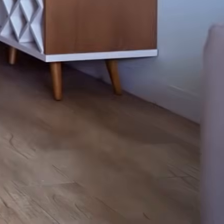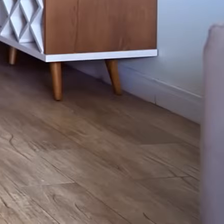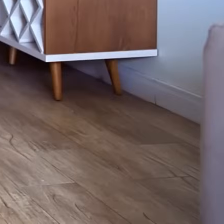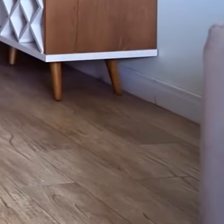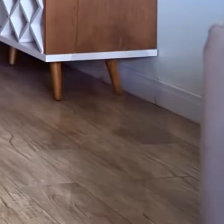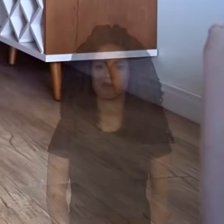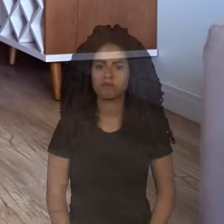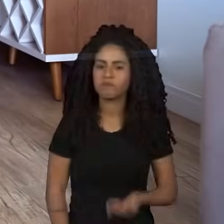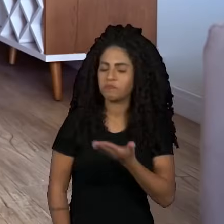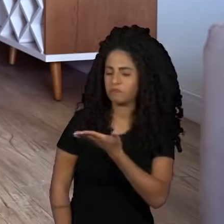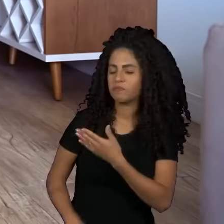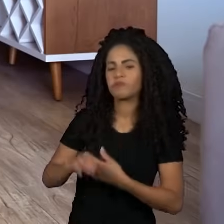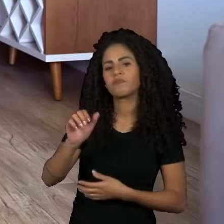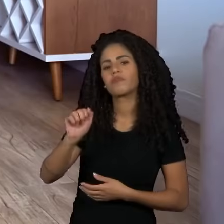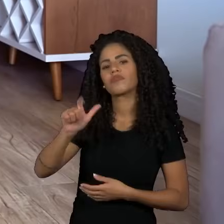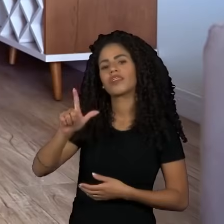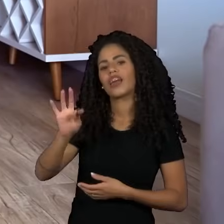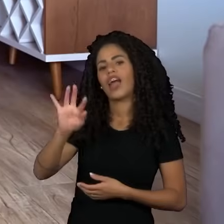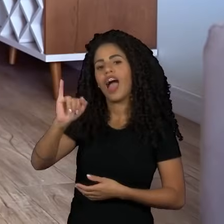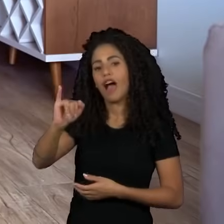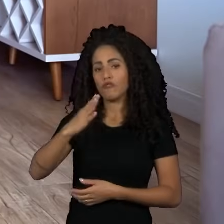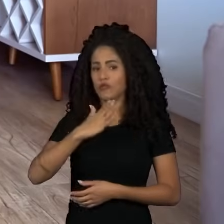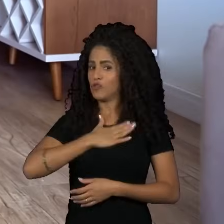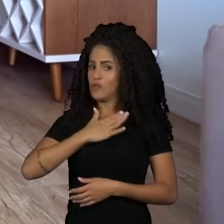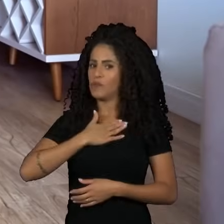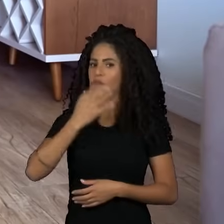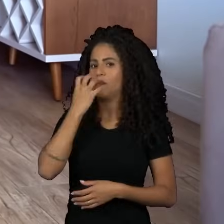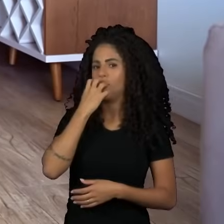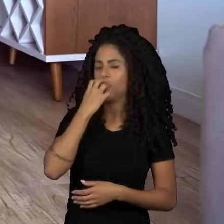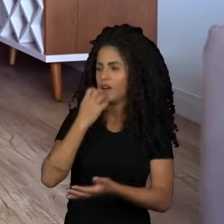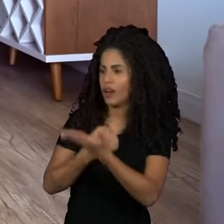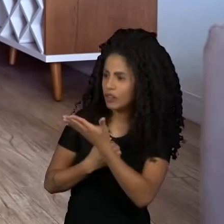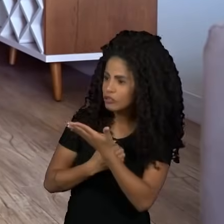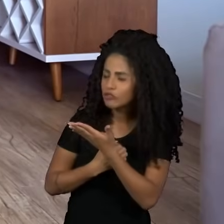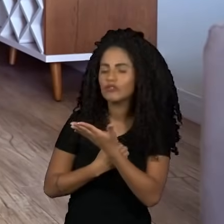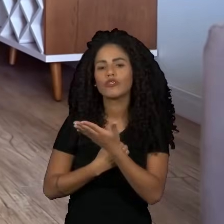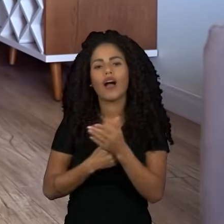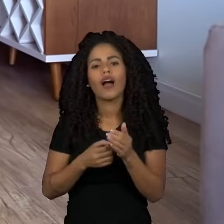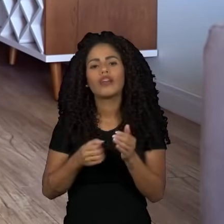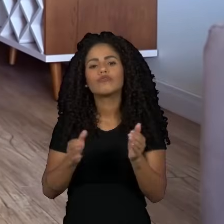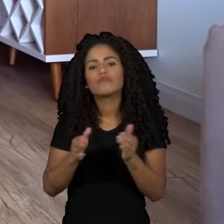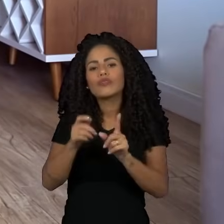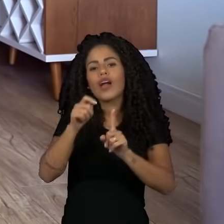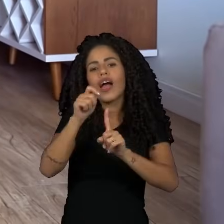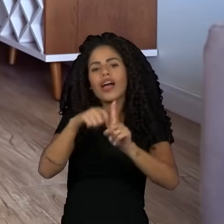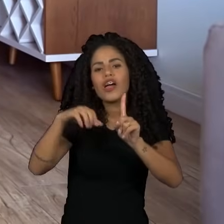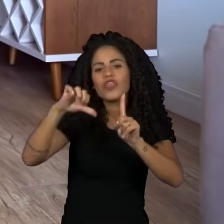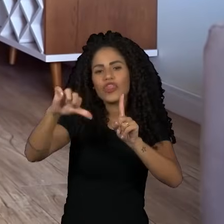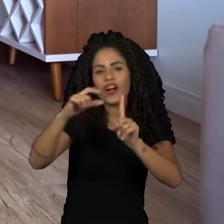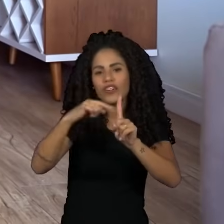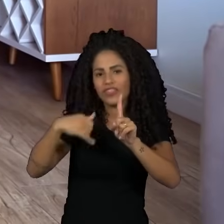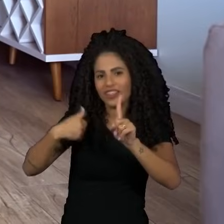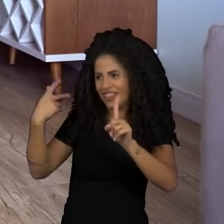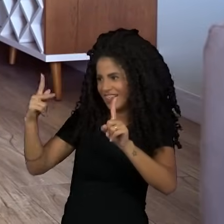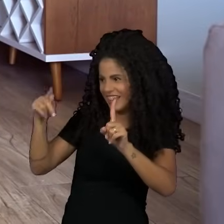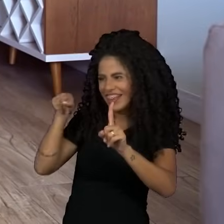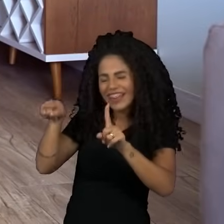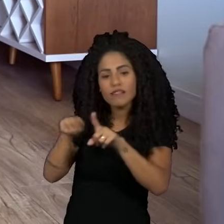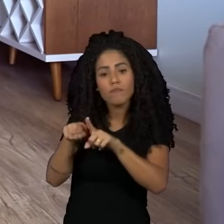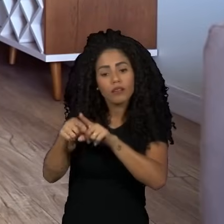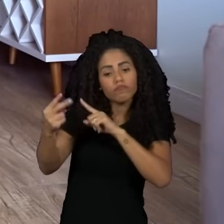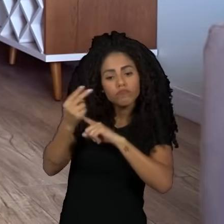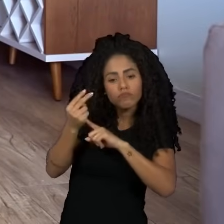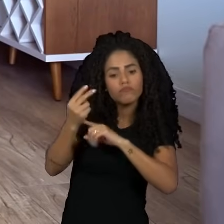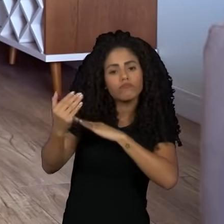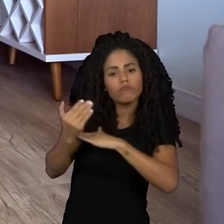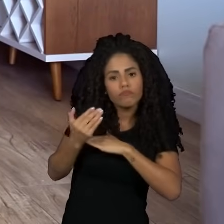Esse aqui é o Alt, ele é meu cão de assistência em treinamento. Ele é um filhote de 9 meses que chegou para me prestar suporte no dia a